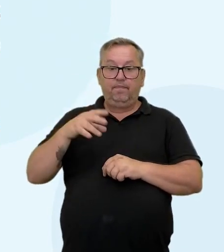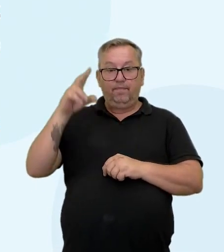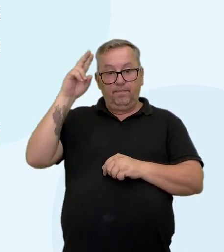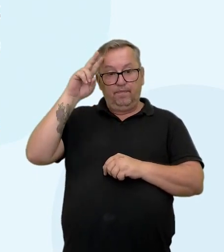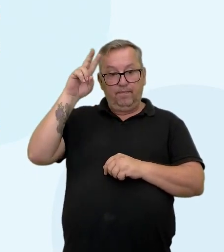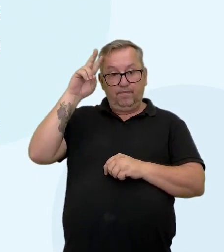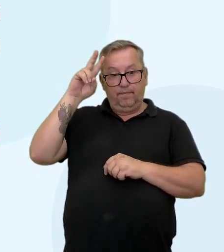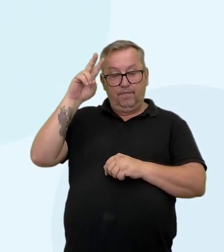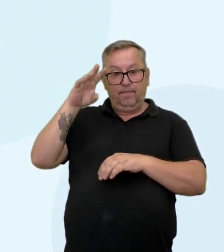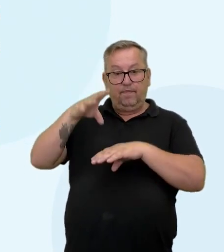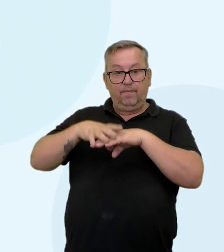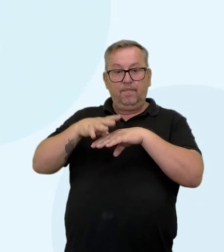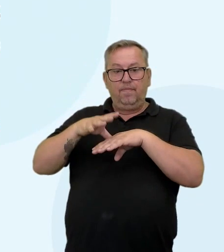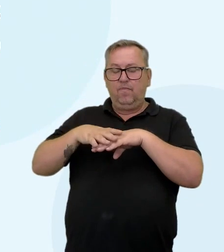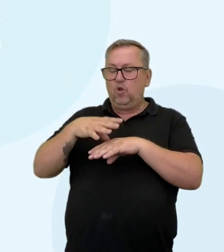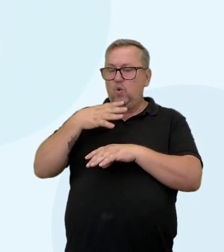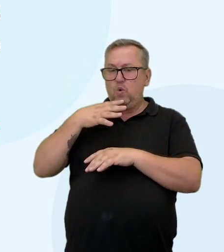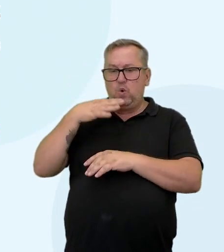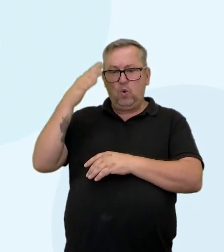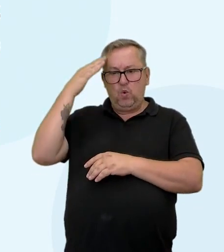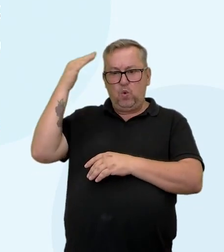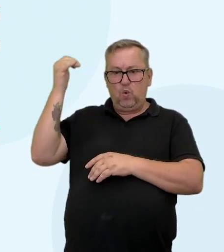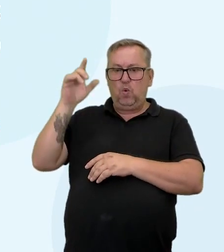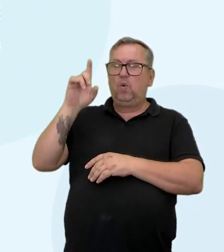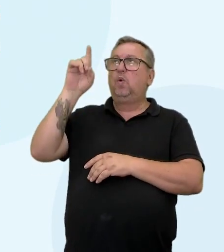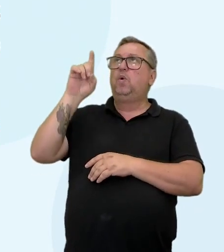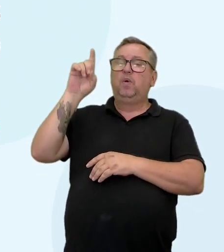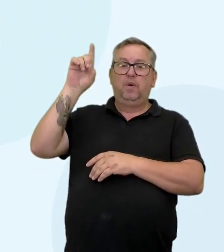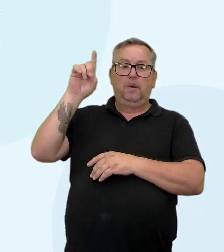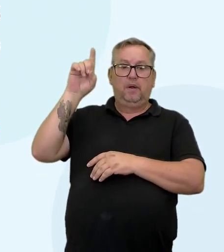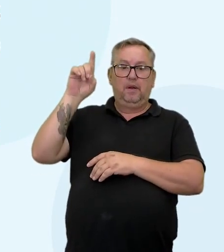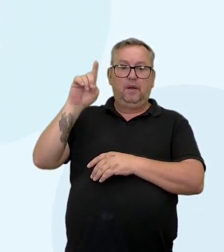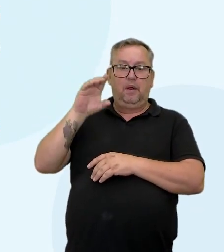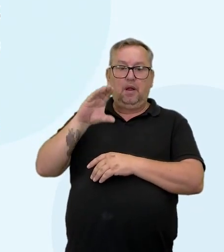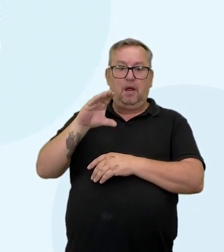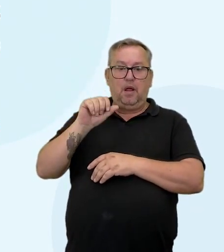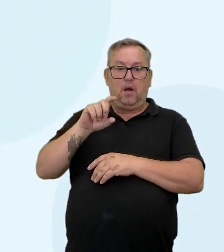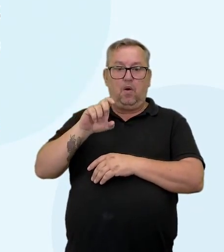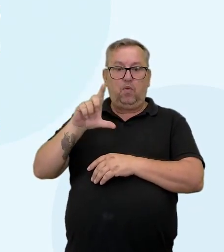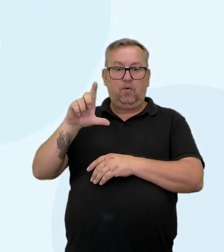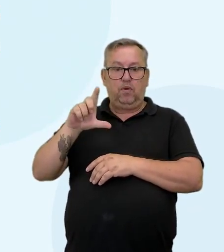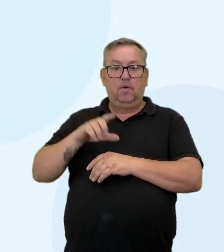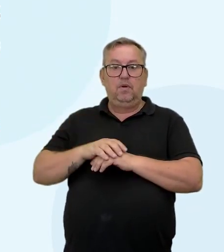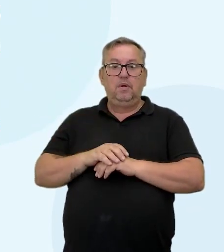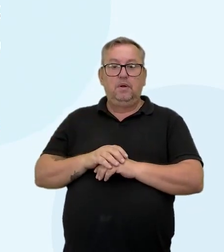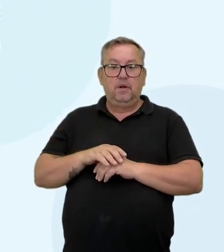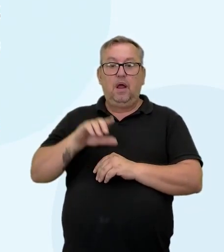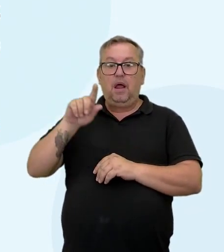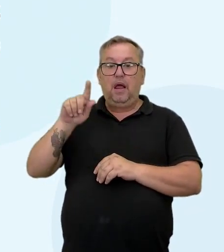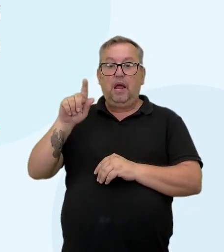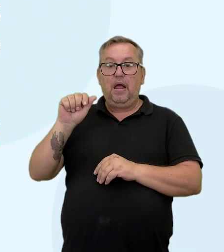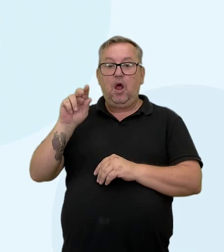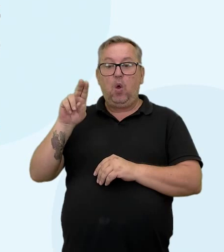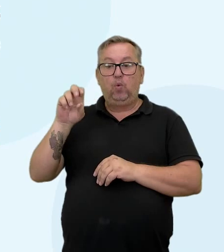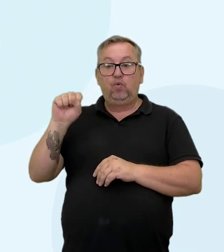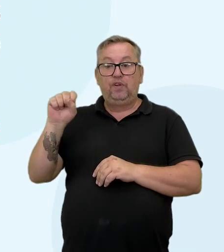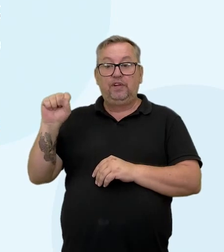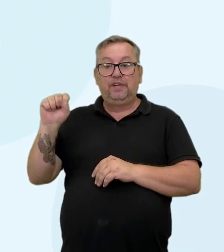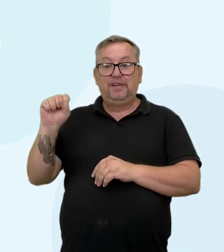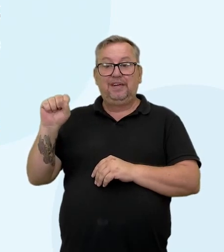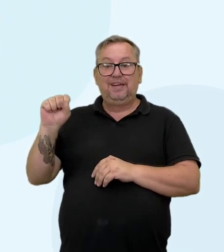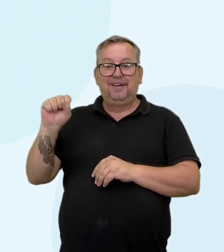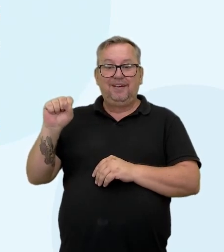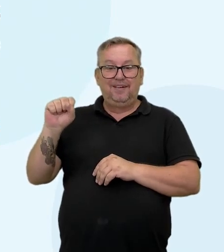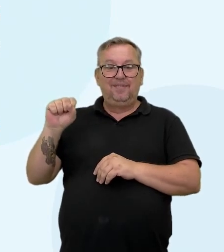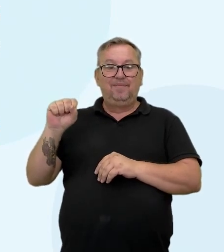do matemático muito famoso chamado Gauss, tá? Então esse é um problema clássico aí da matemática, e a ideia desse